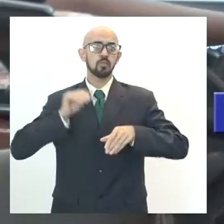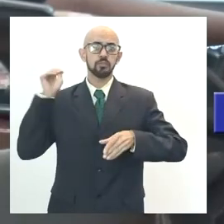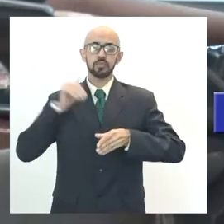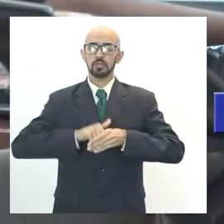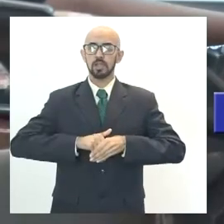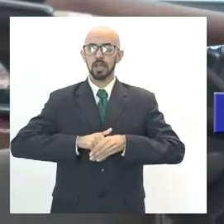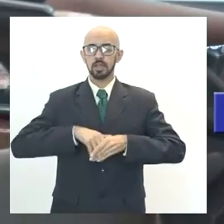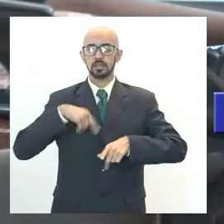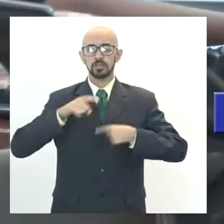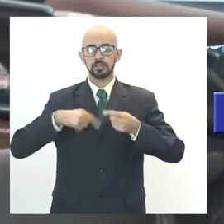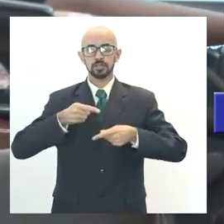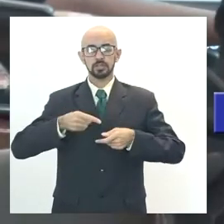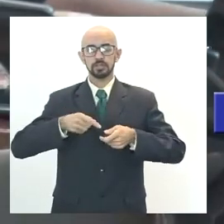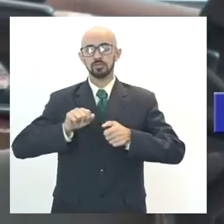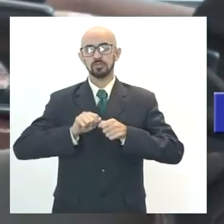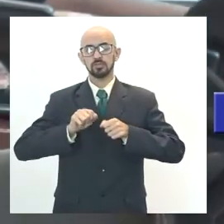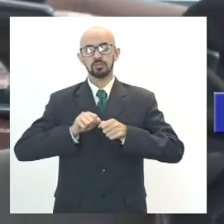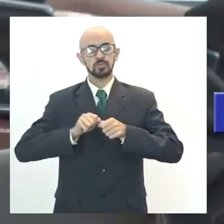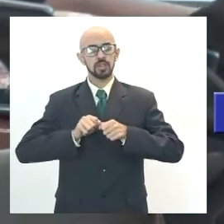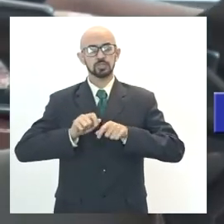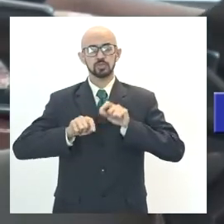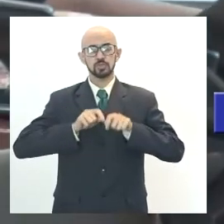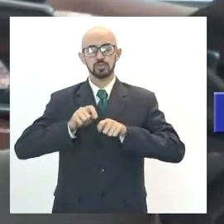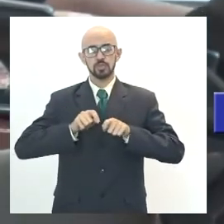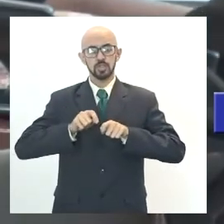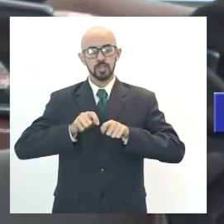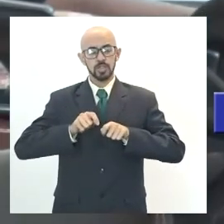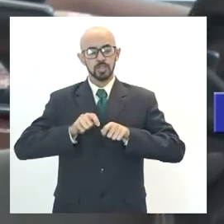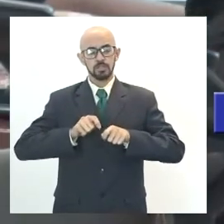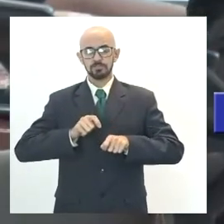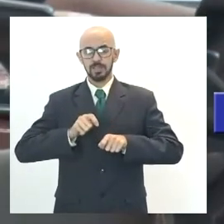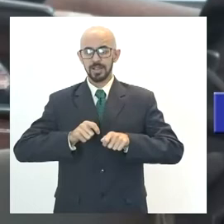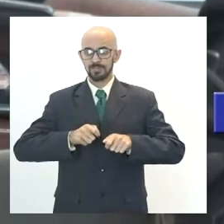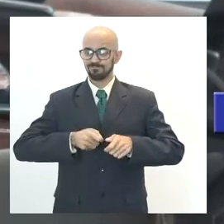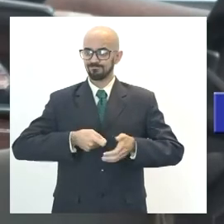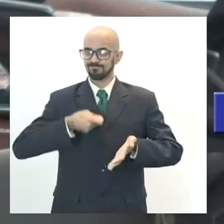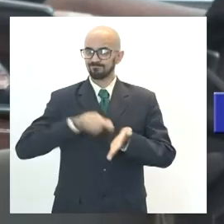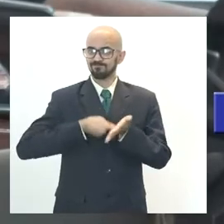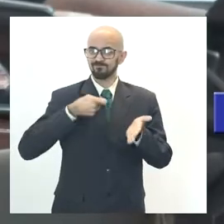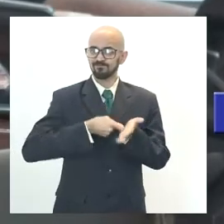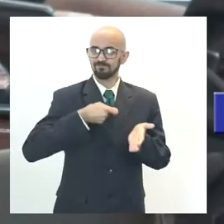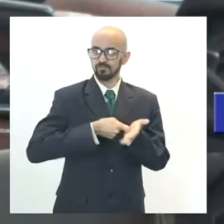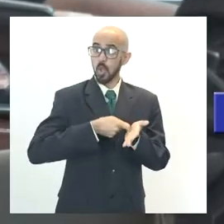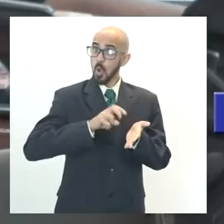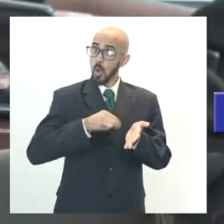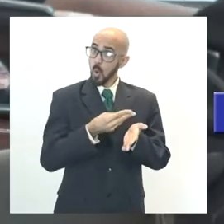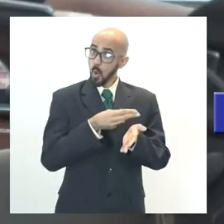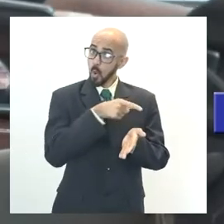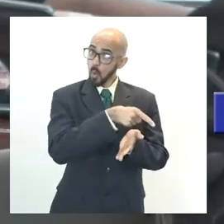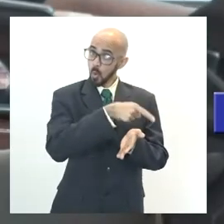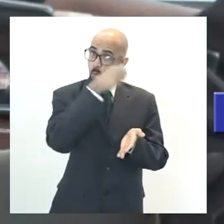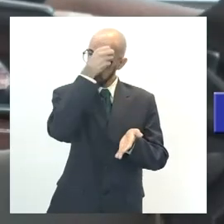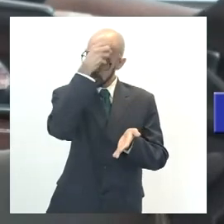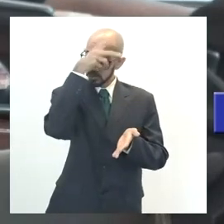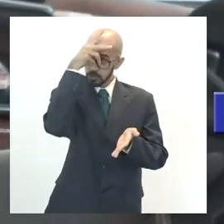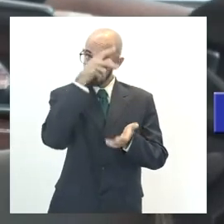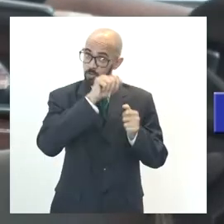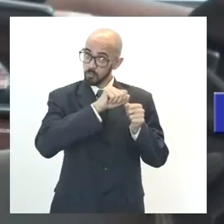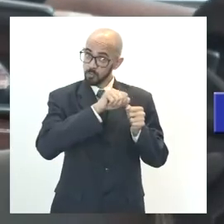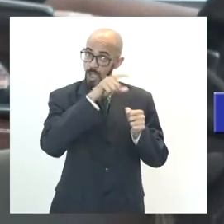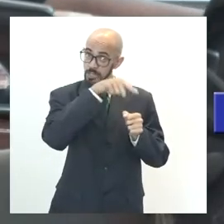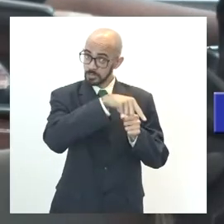desce como uma chantagem institucional como foi a reforma da Previdência ou município aplica a a